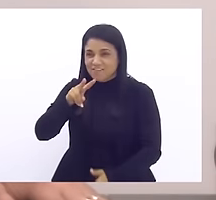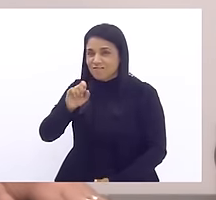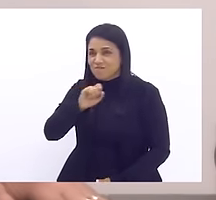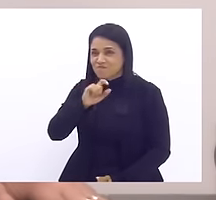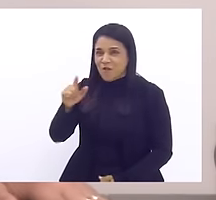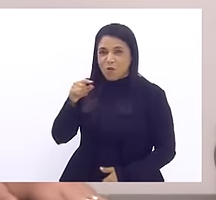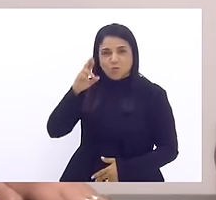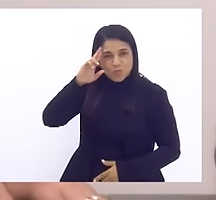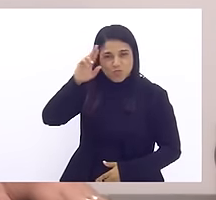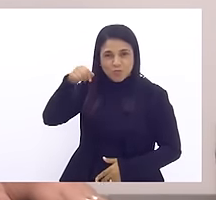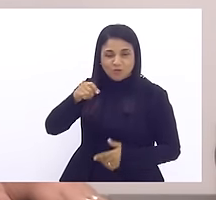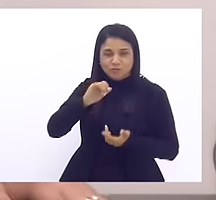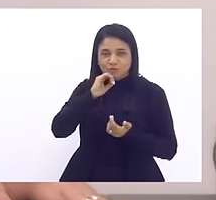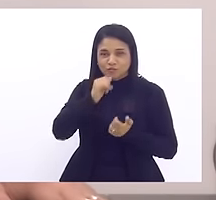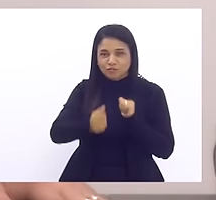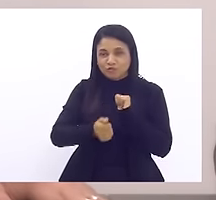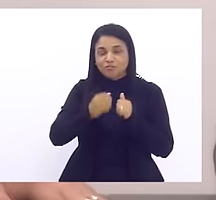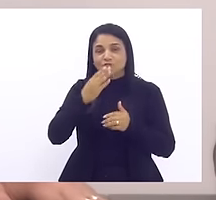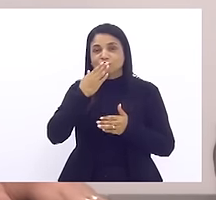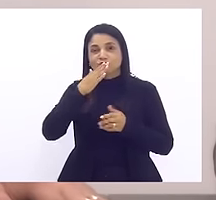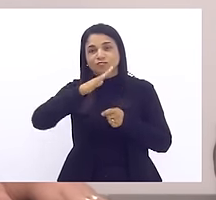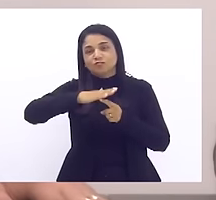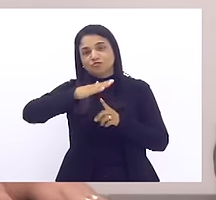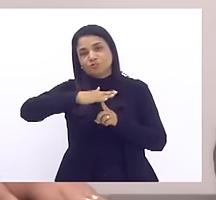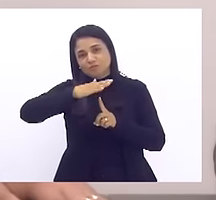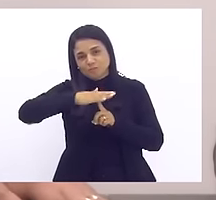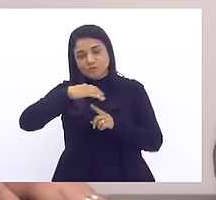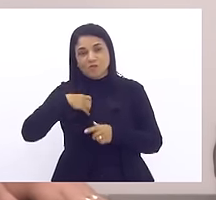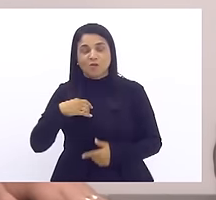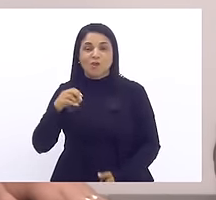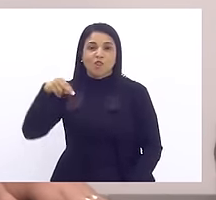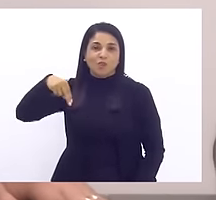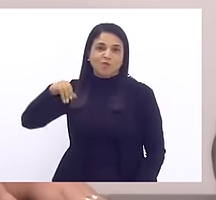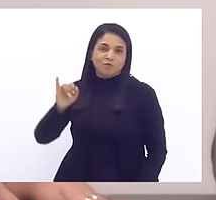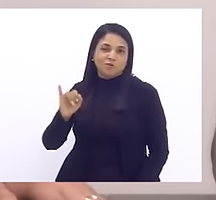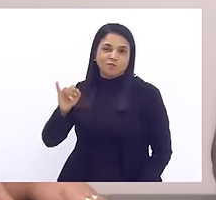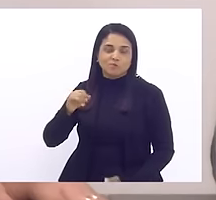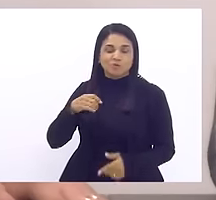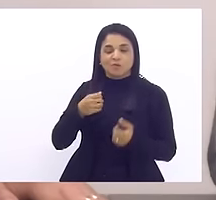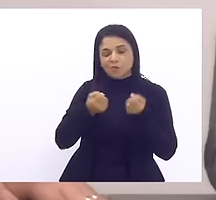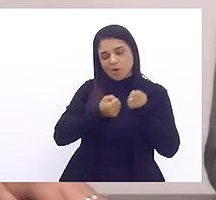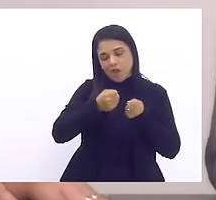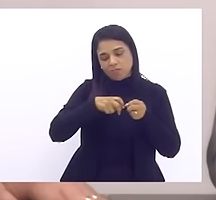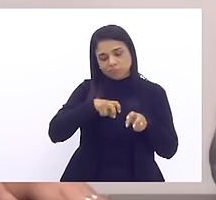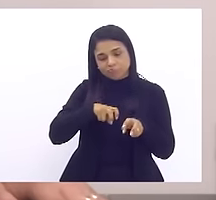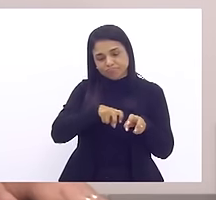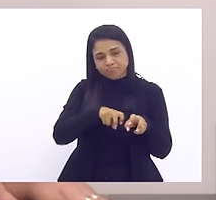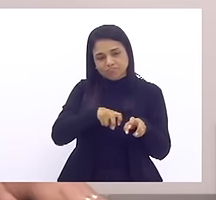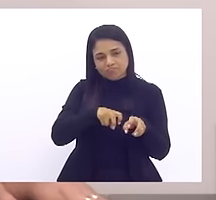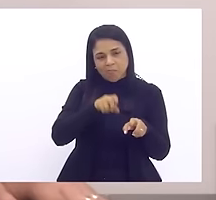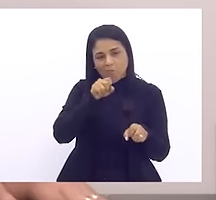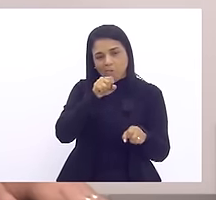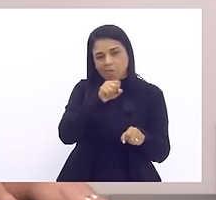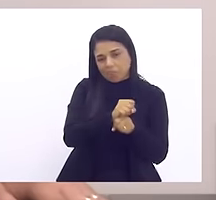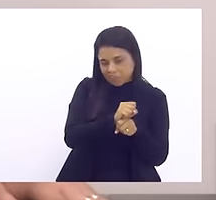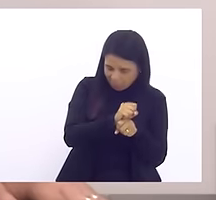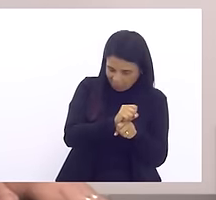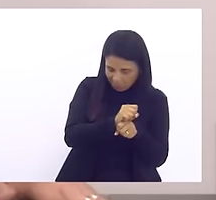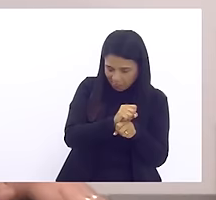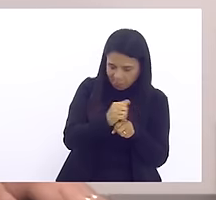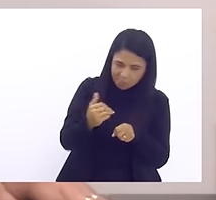vai ser em Nova Iguaçu né a gente tá indo para Nova Iguaçu é o carro enguiçou na linha vermelha a gente dá uma ligadinha por